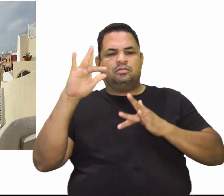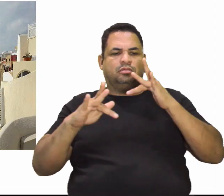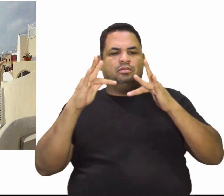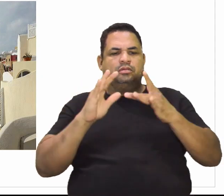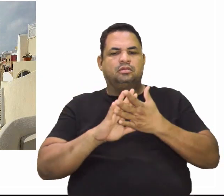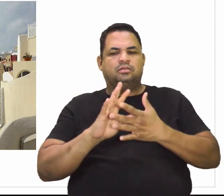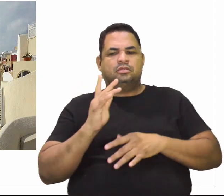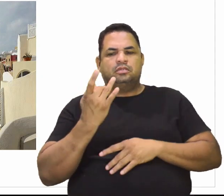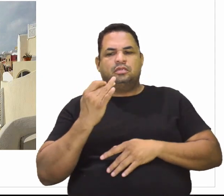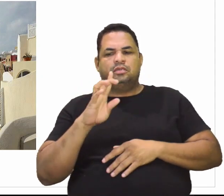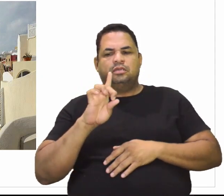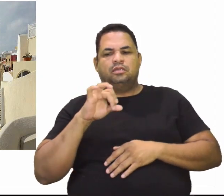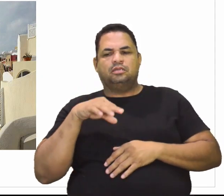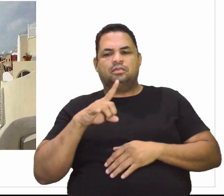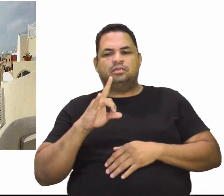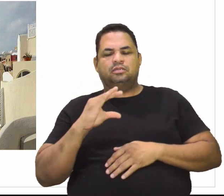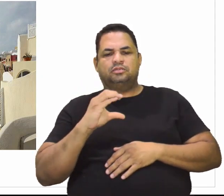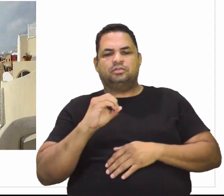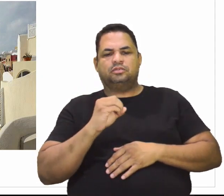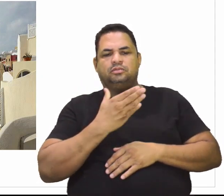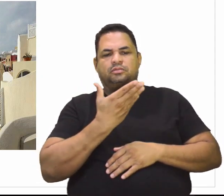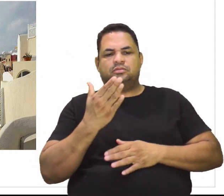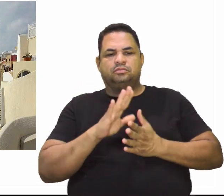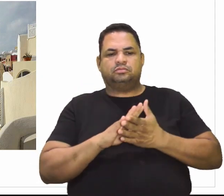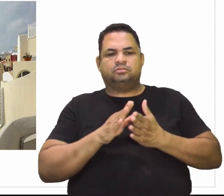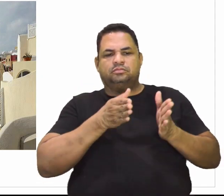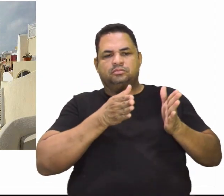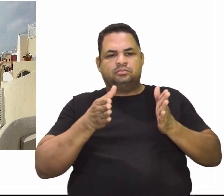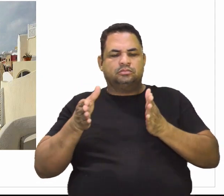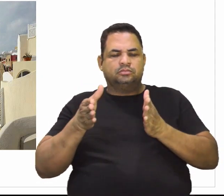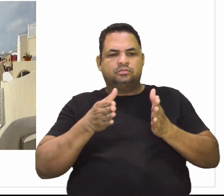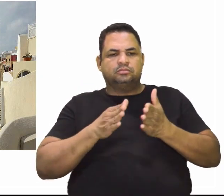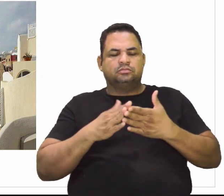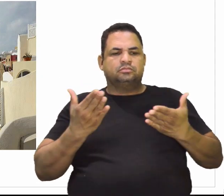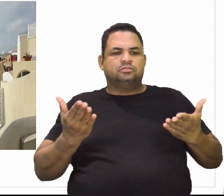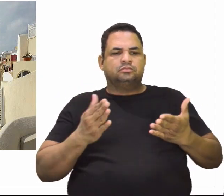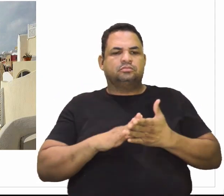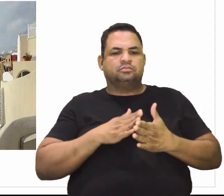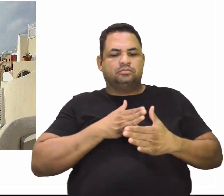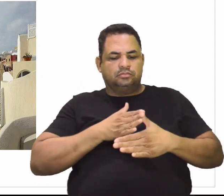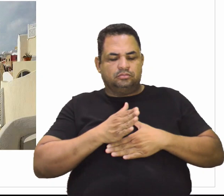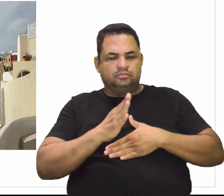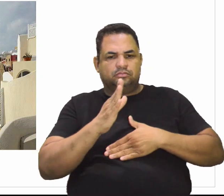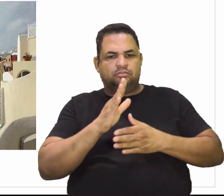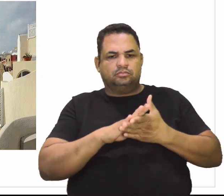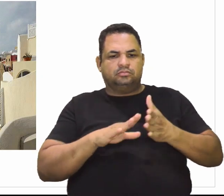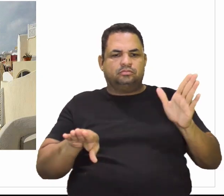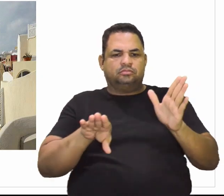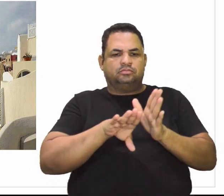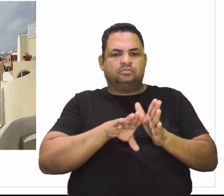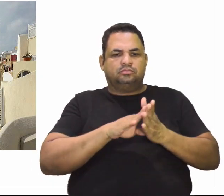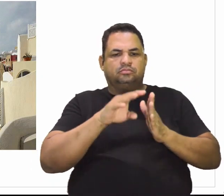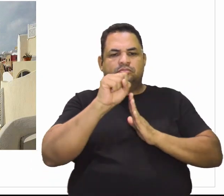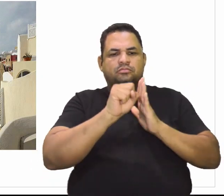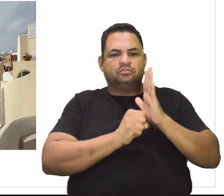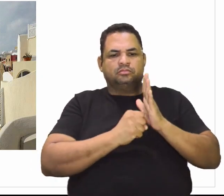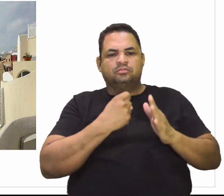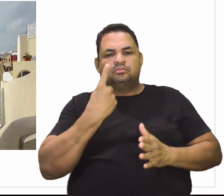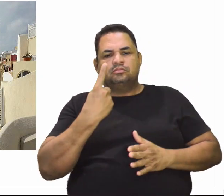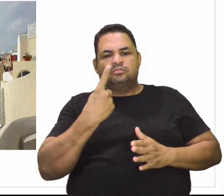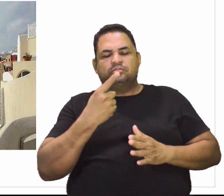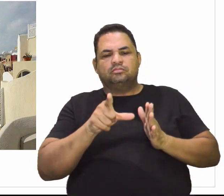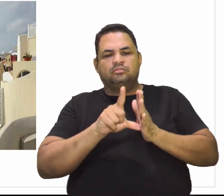período helenístico. Aqui são os períodos que a Grécia vai passar, até chegar no século I